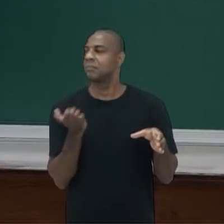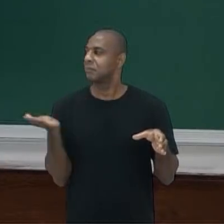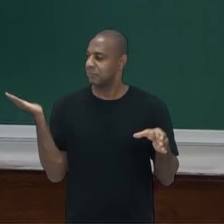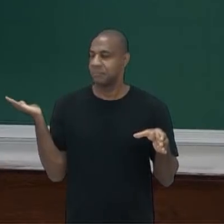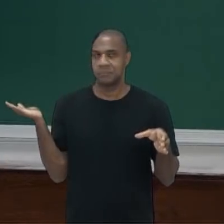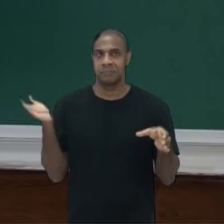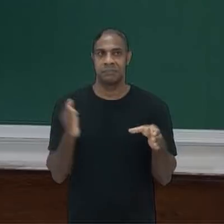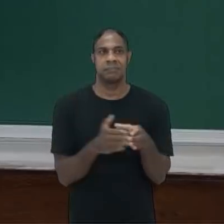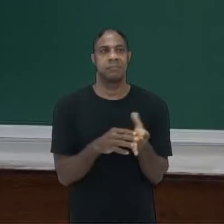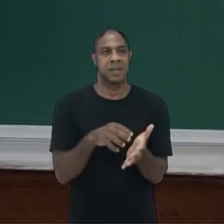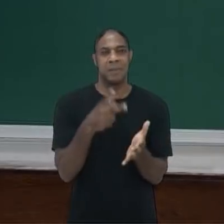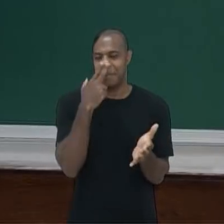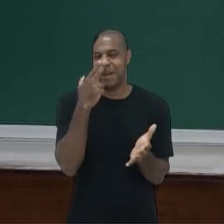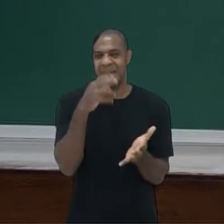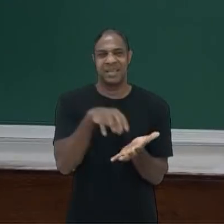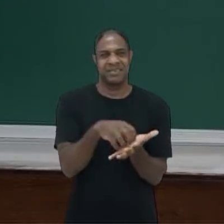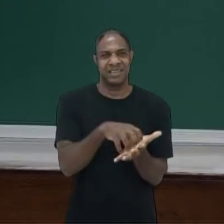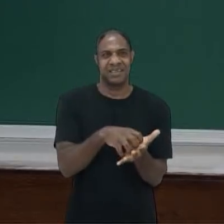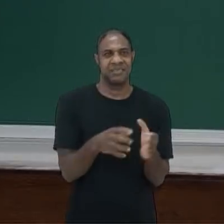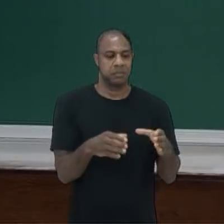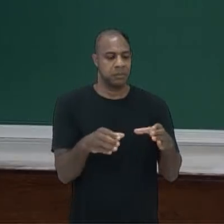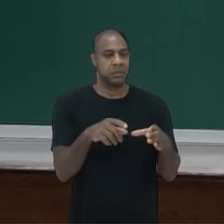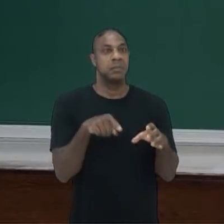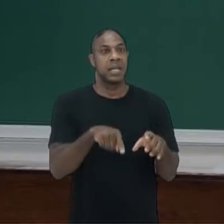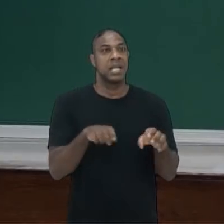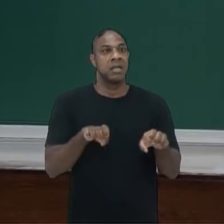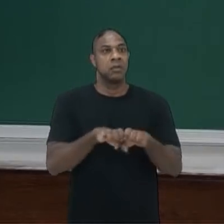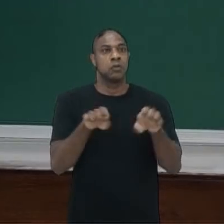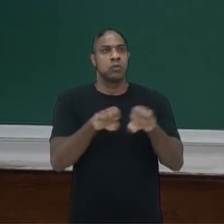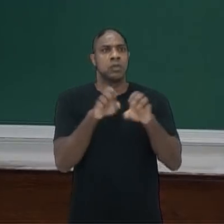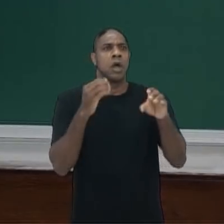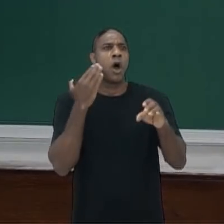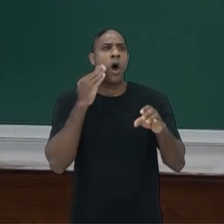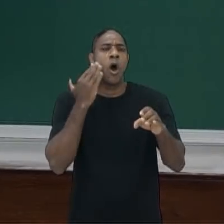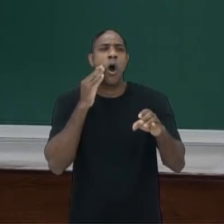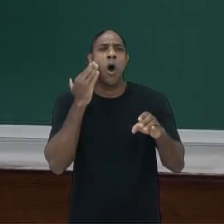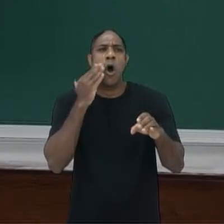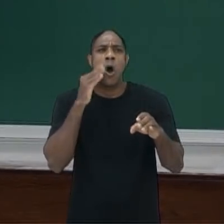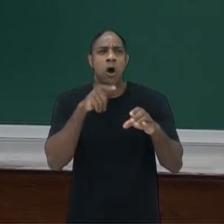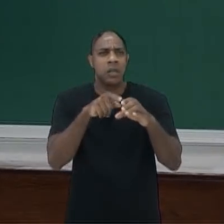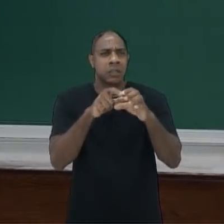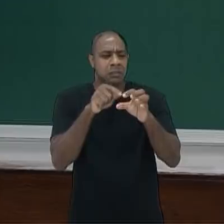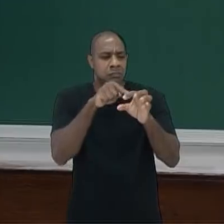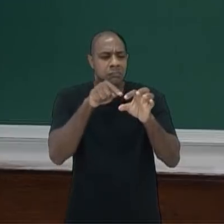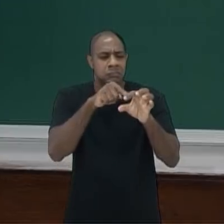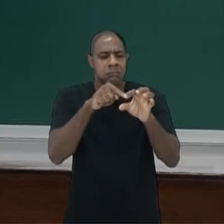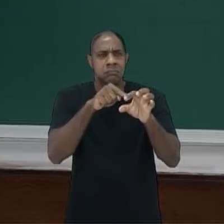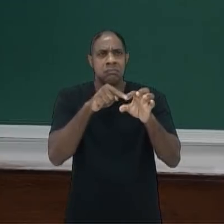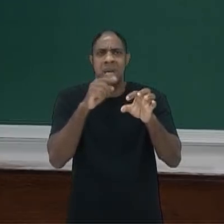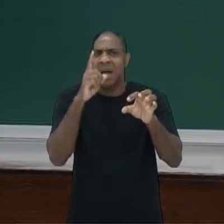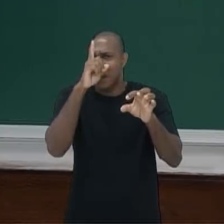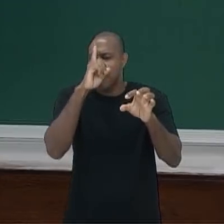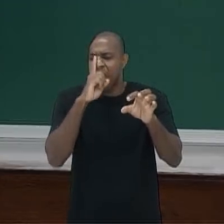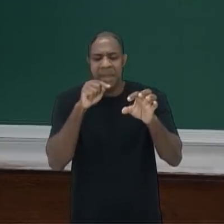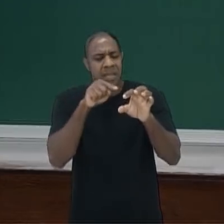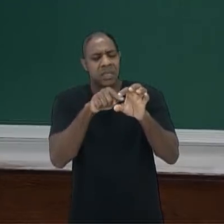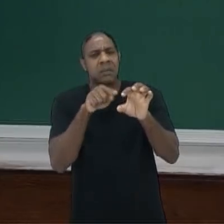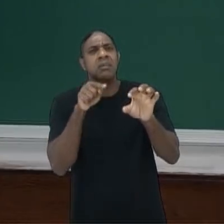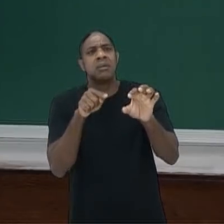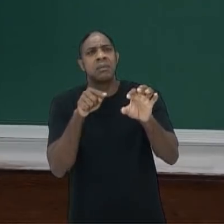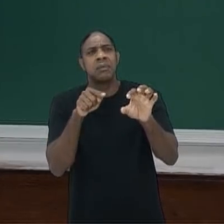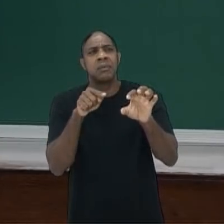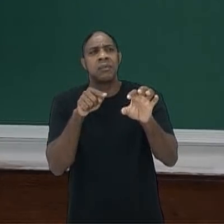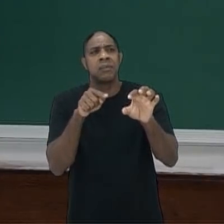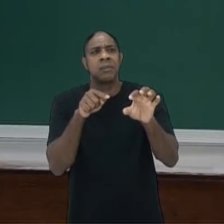consistência gelatinosa. E olha essa estrutura grandona, rosa, com uma parte central amarelinha. É o